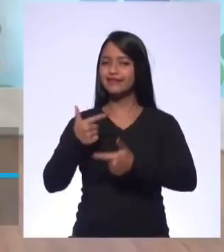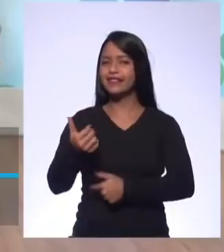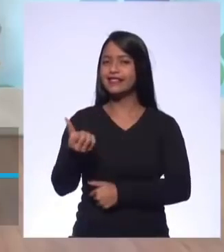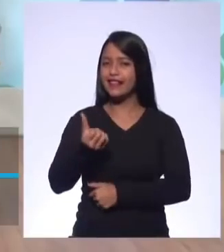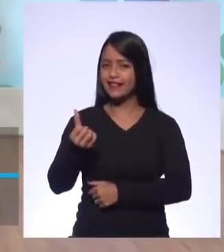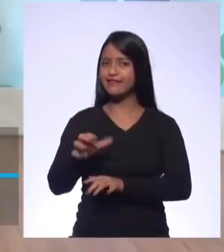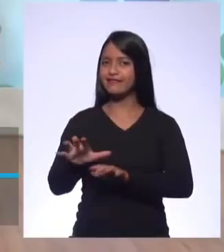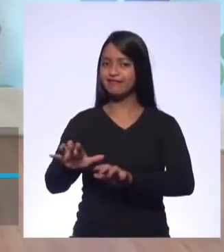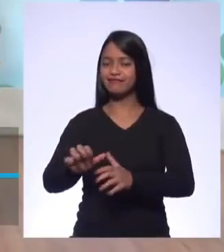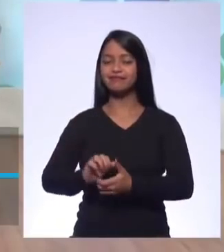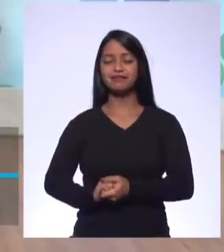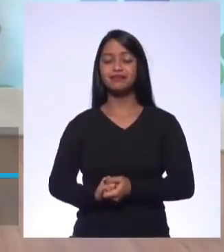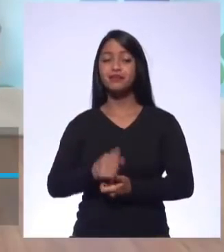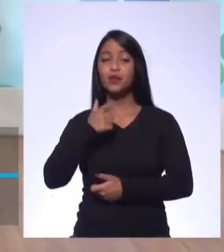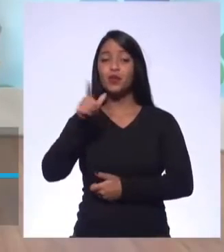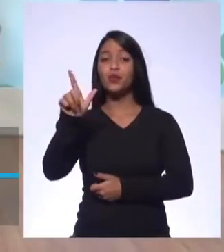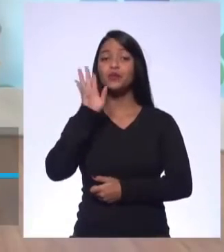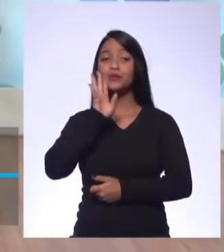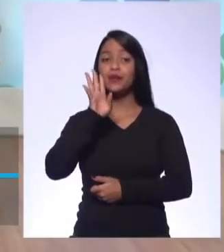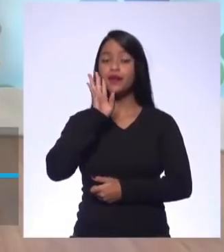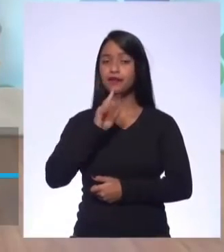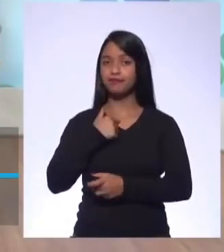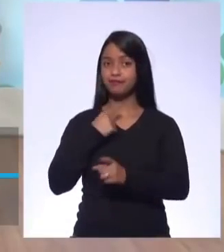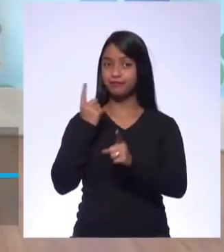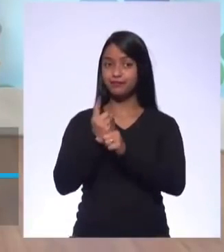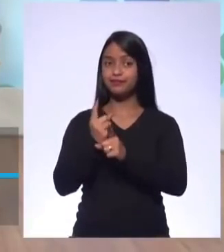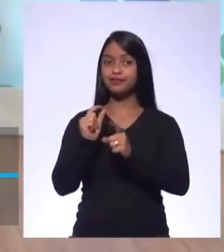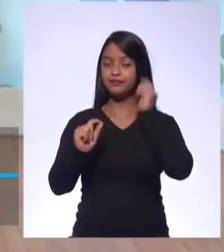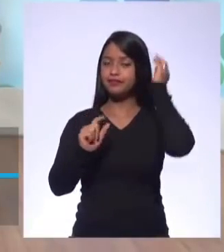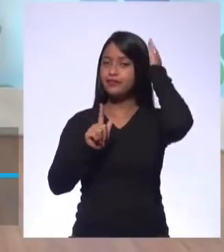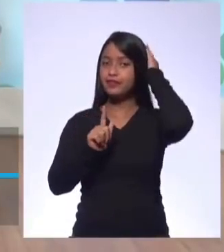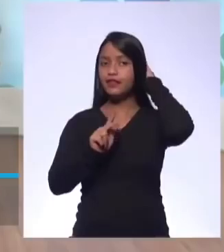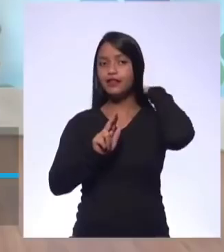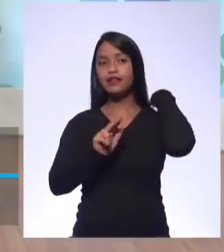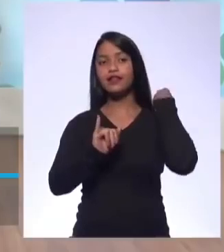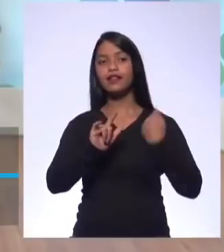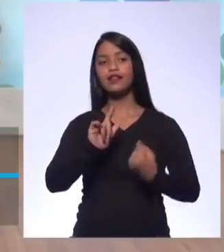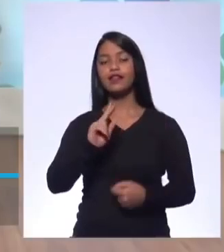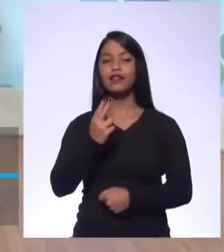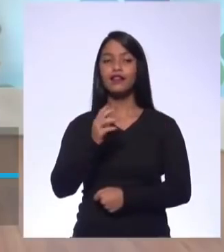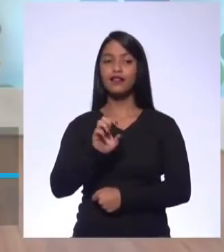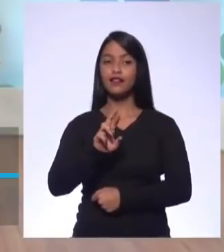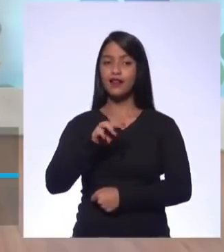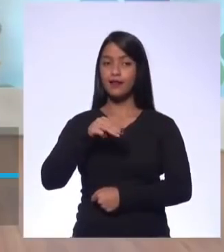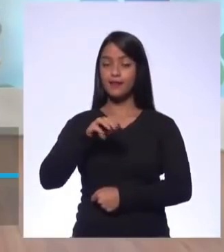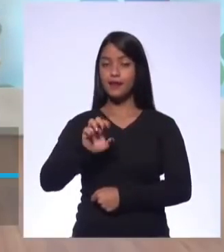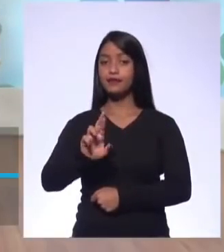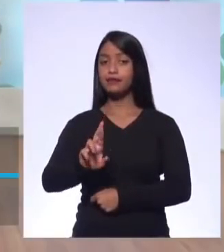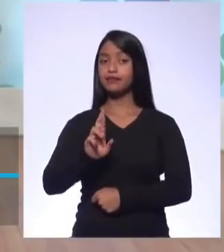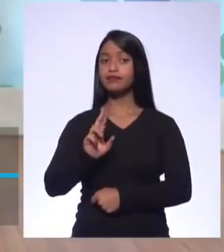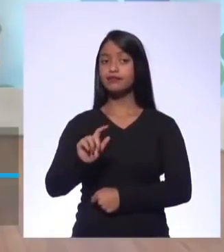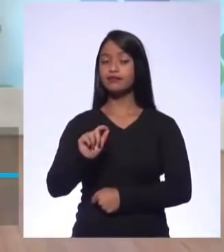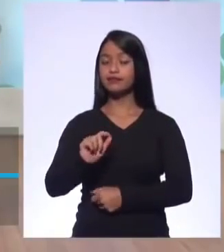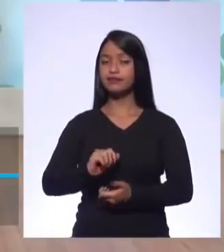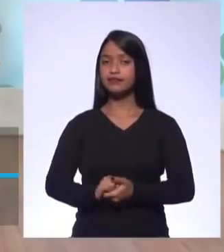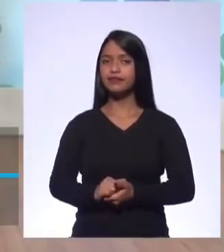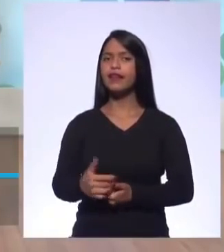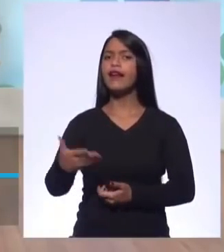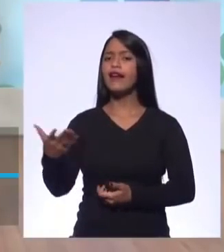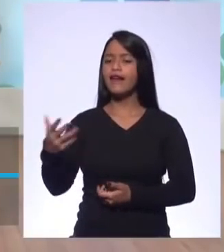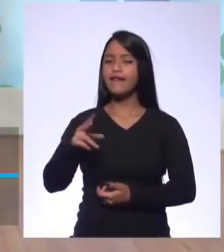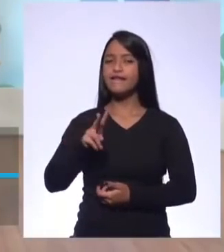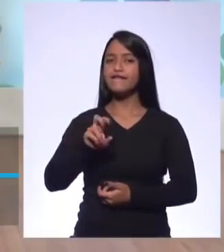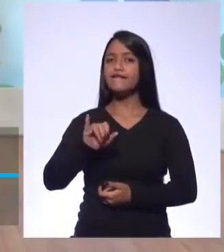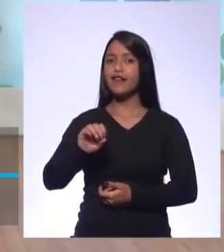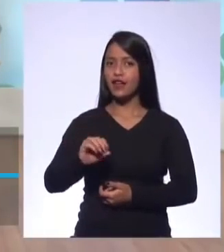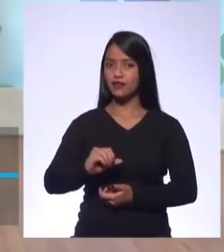achei uma legal aqui, ó. Do Guilherme. Guilherme ele colocou, se eu não me engano, colocou assim. E aí, velho?